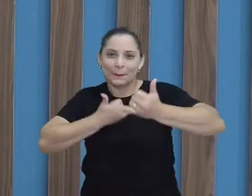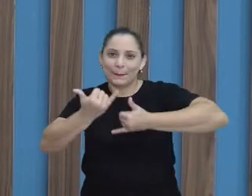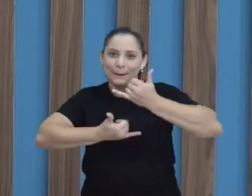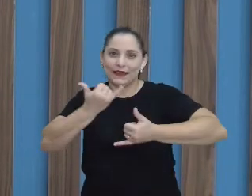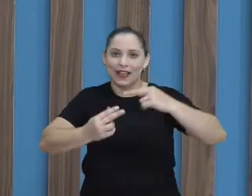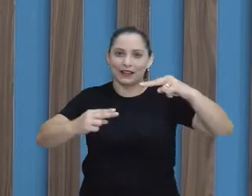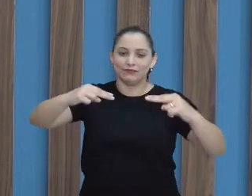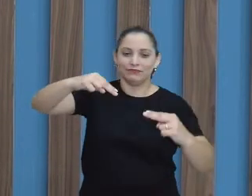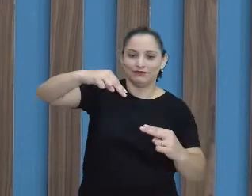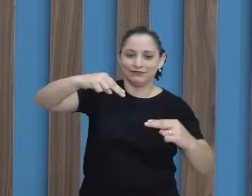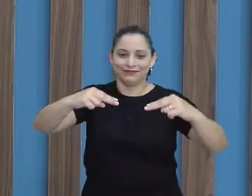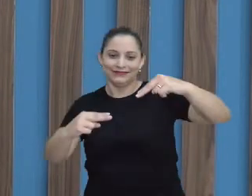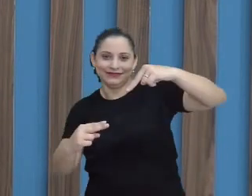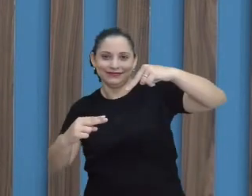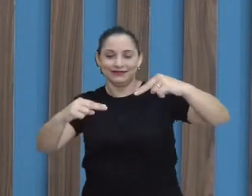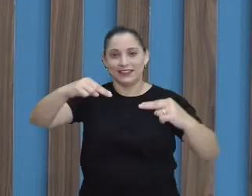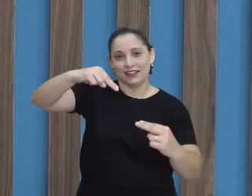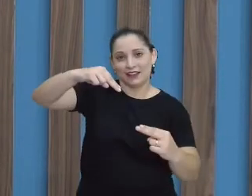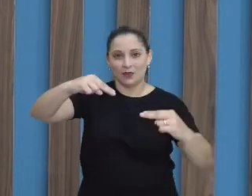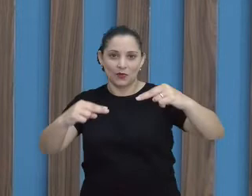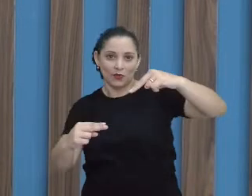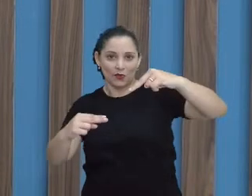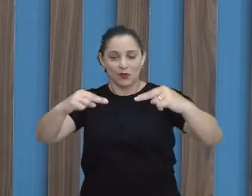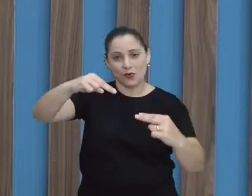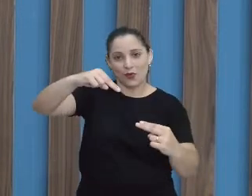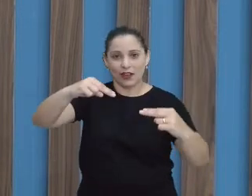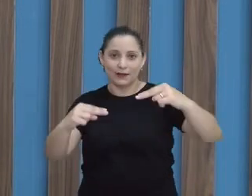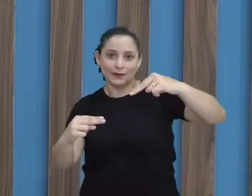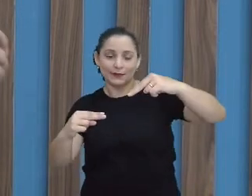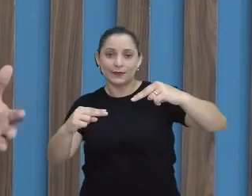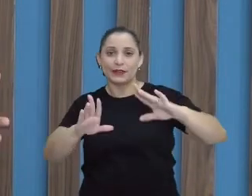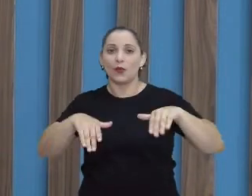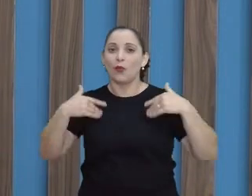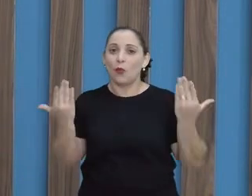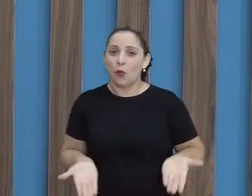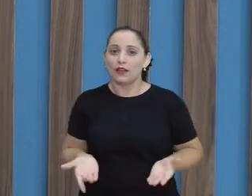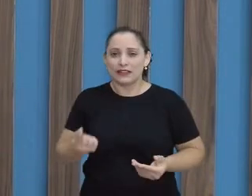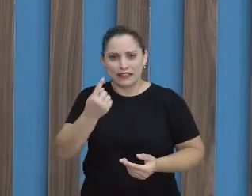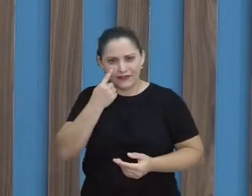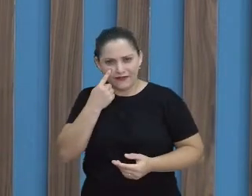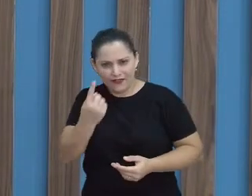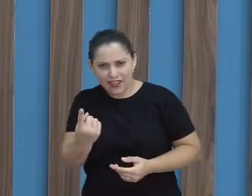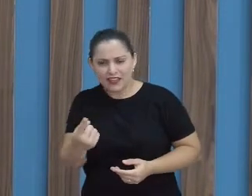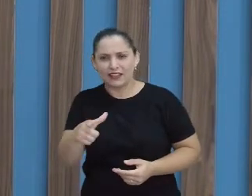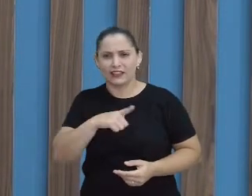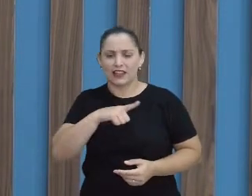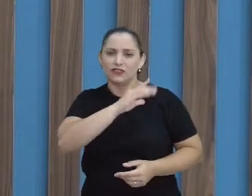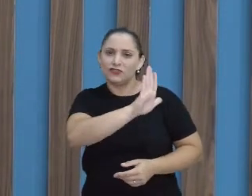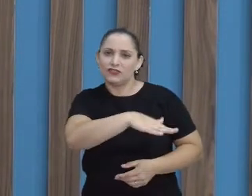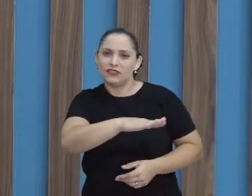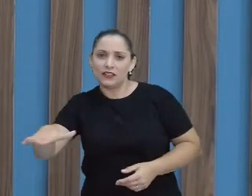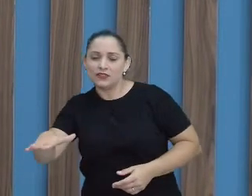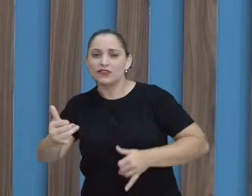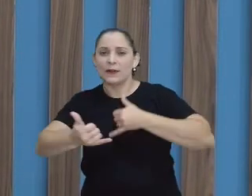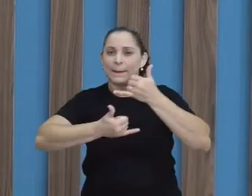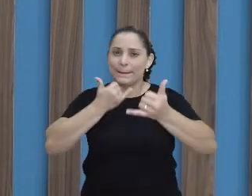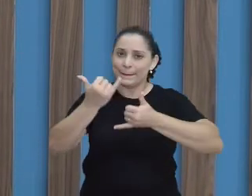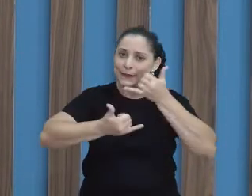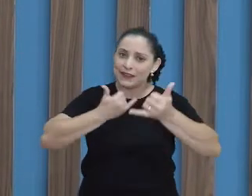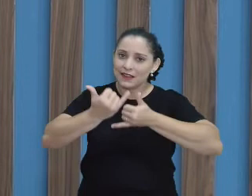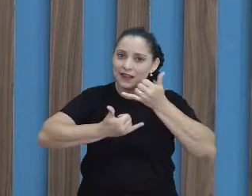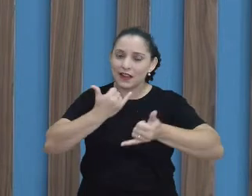brincando também, mesmo véia, já. Então, quando você vê 2 crianças aí brincando, você vê que